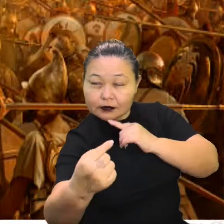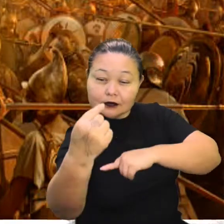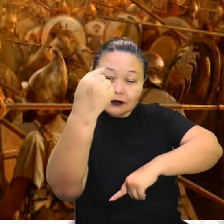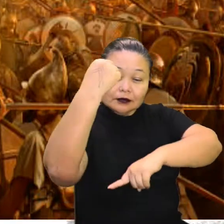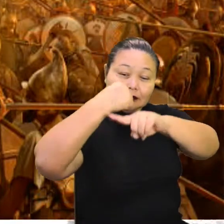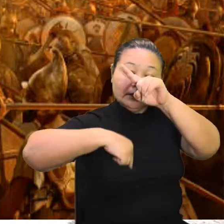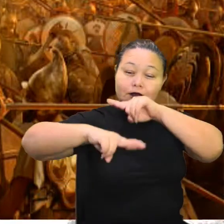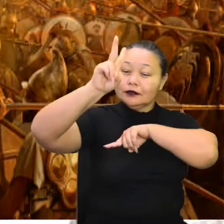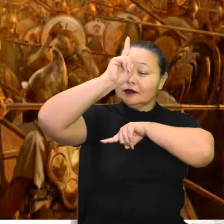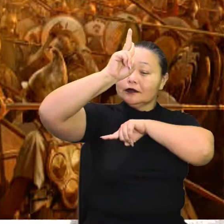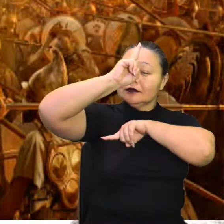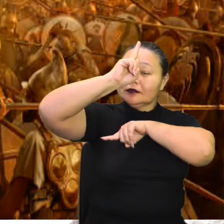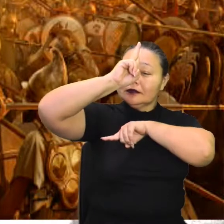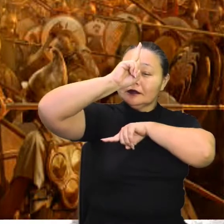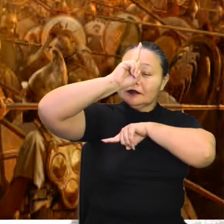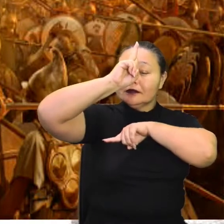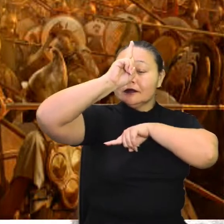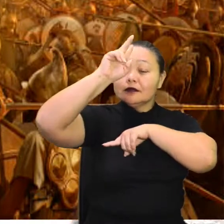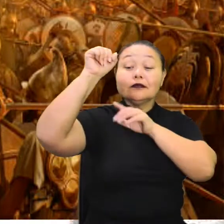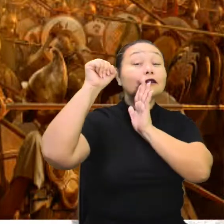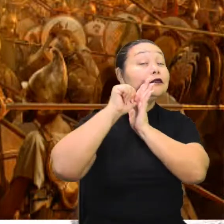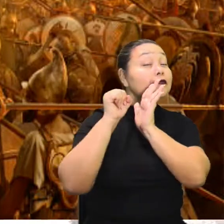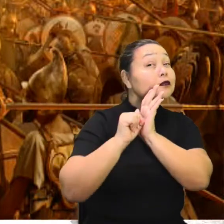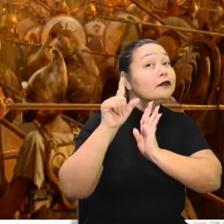Voltamos à história. Estamos em que